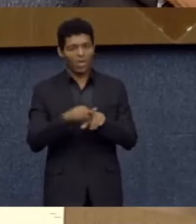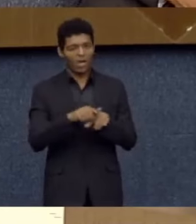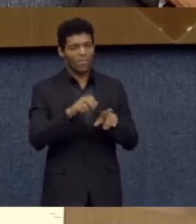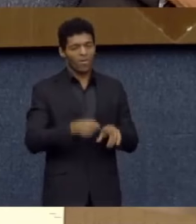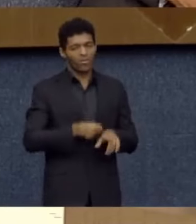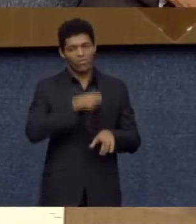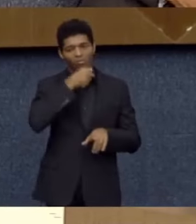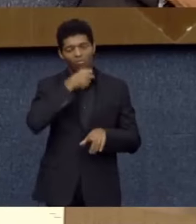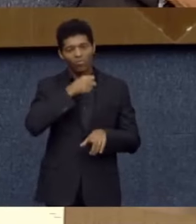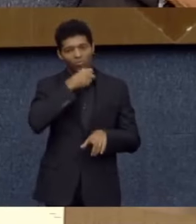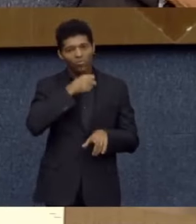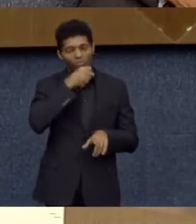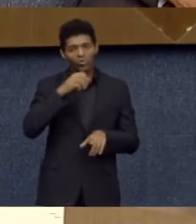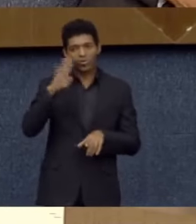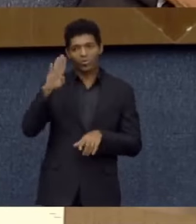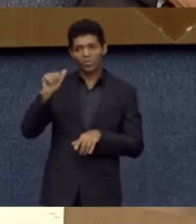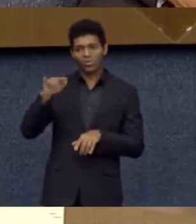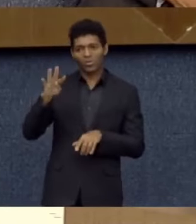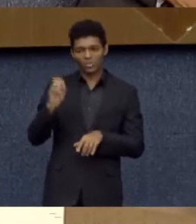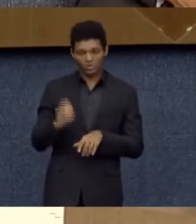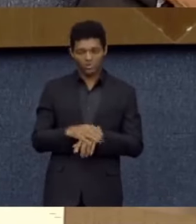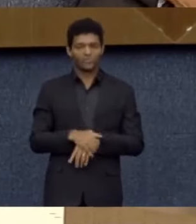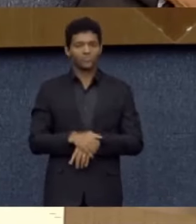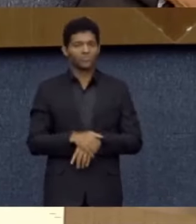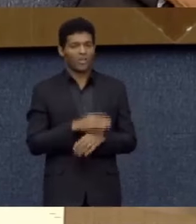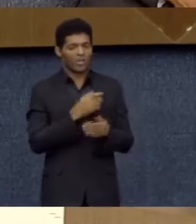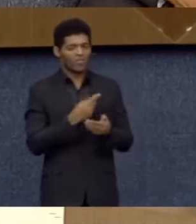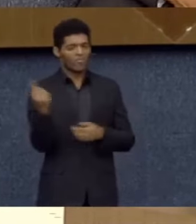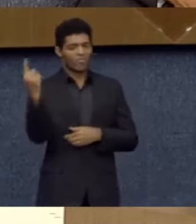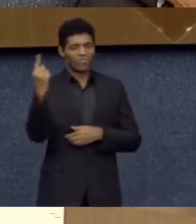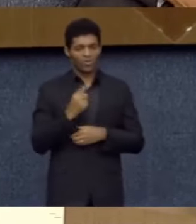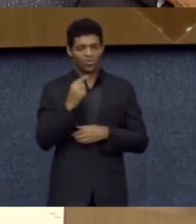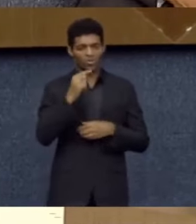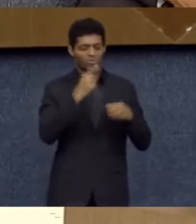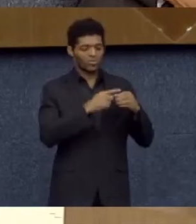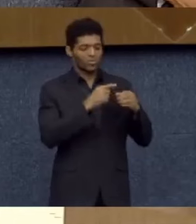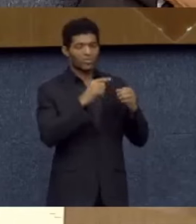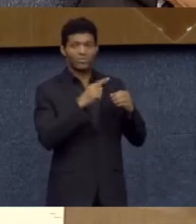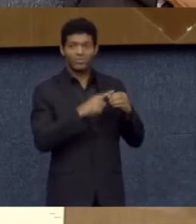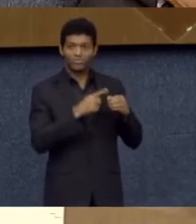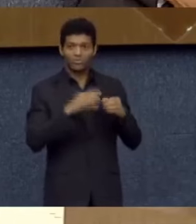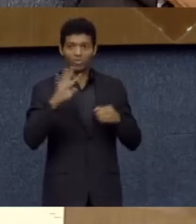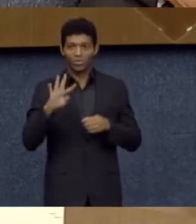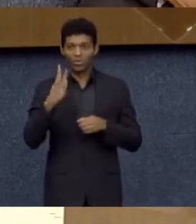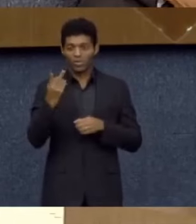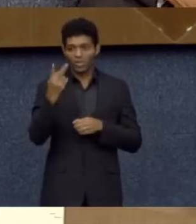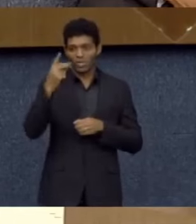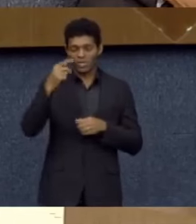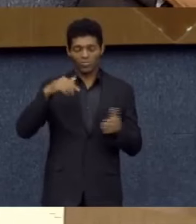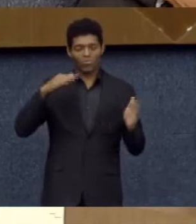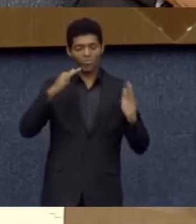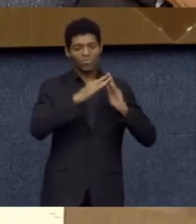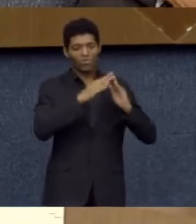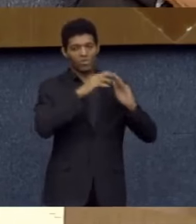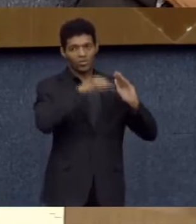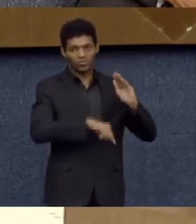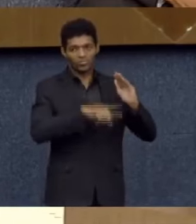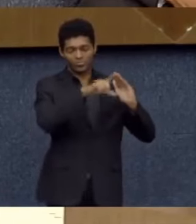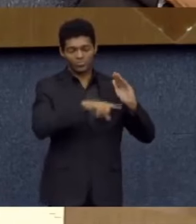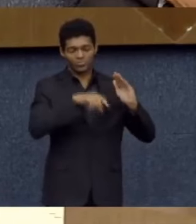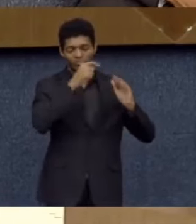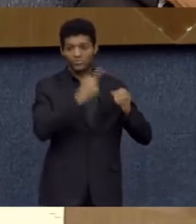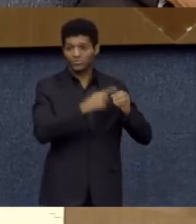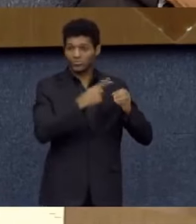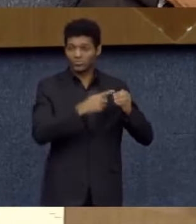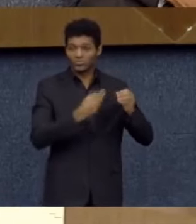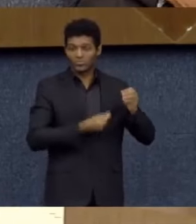coração. Uma pessoa que veio ao mundo para colocar todos, literalmente, em movimento.